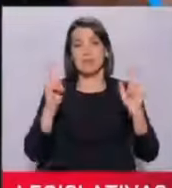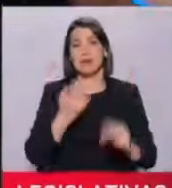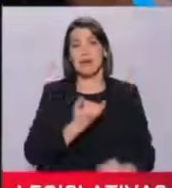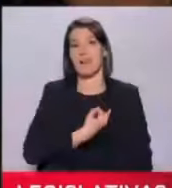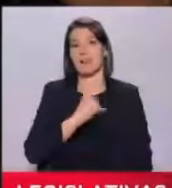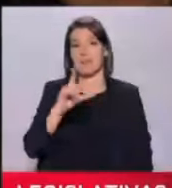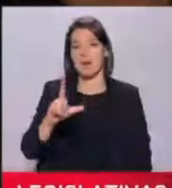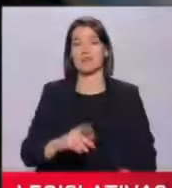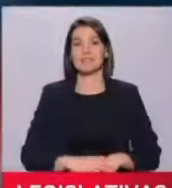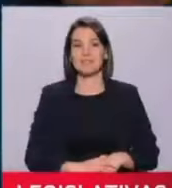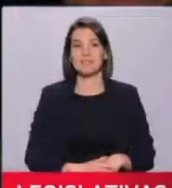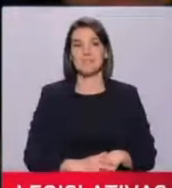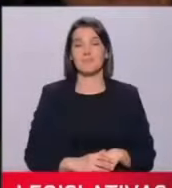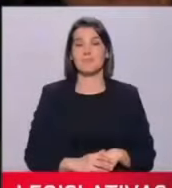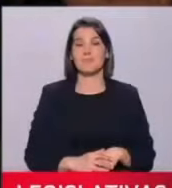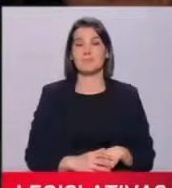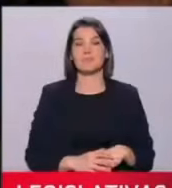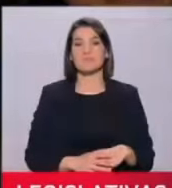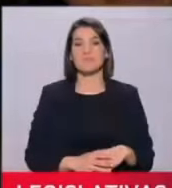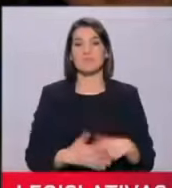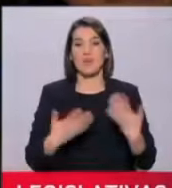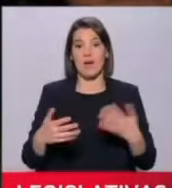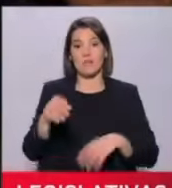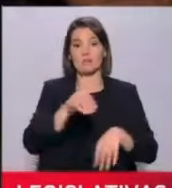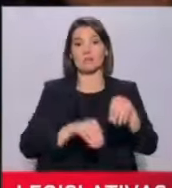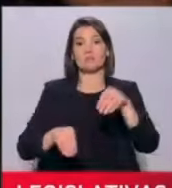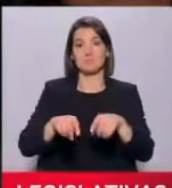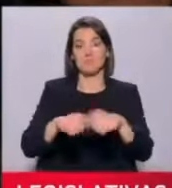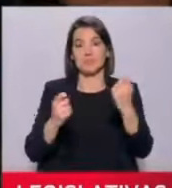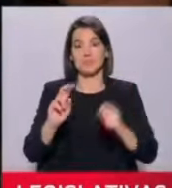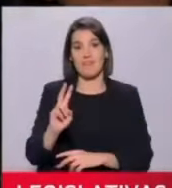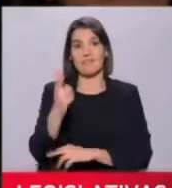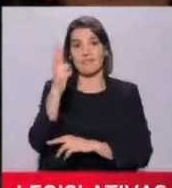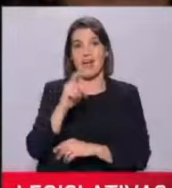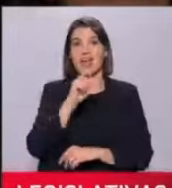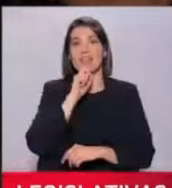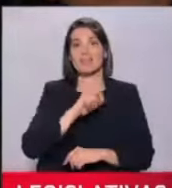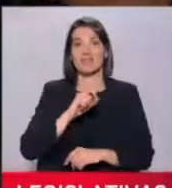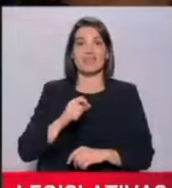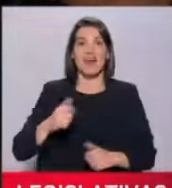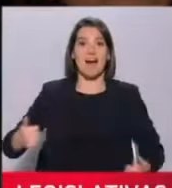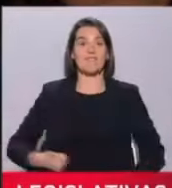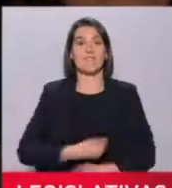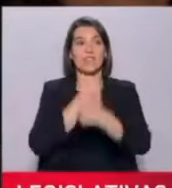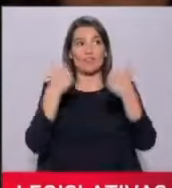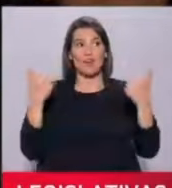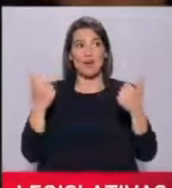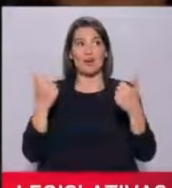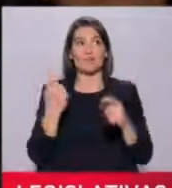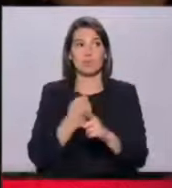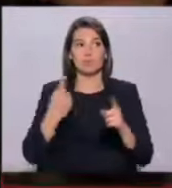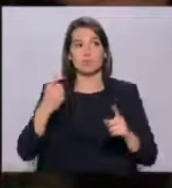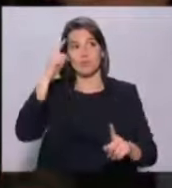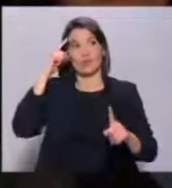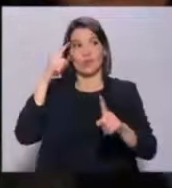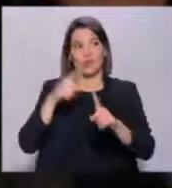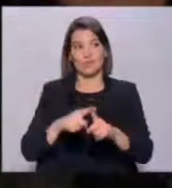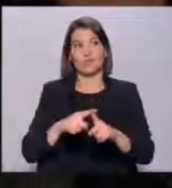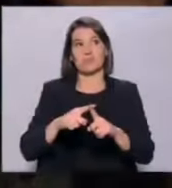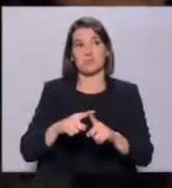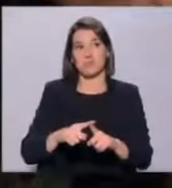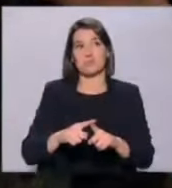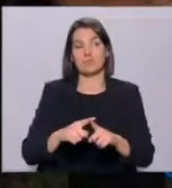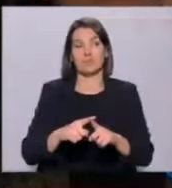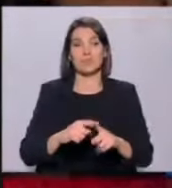é nestas eleições sobre os dois partidos que podem cantar Vitória porque tem saíram os seus objetivos o